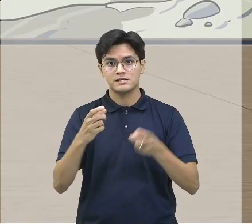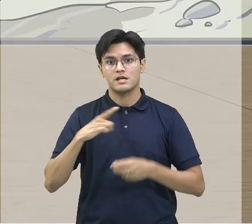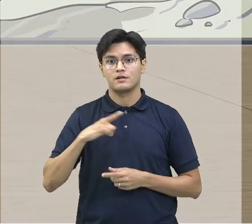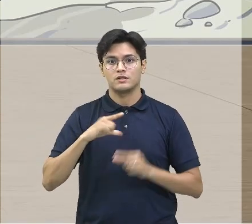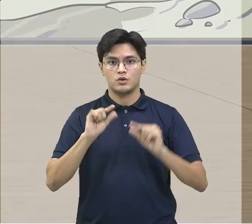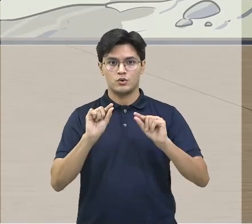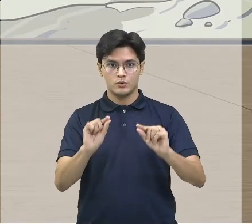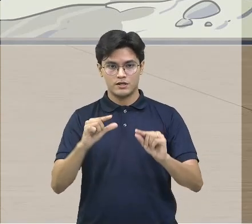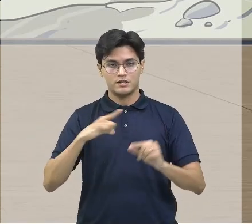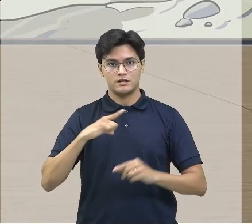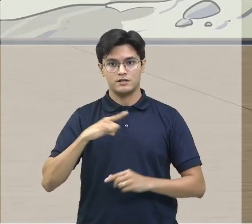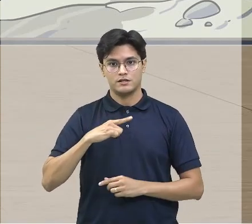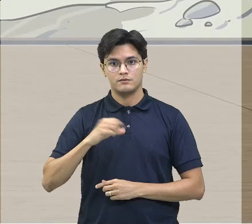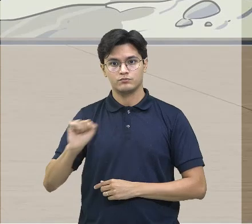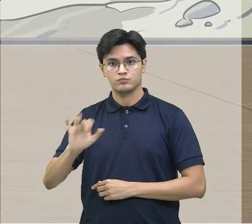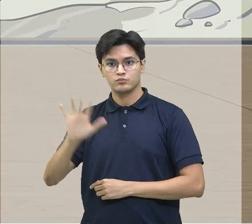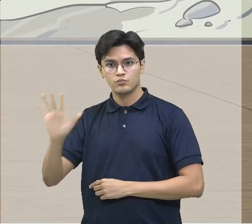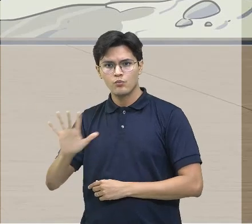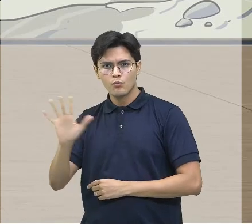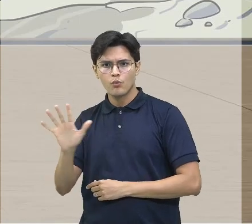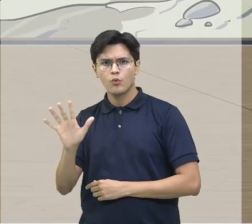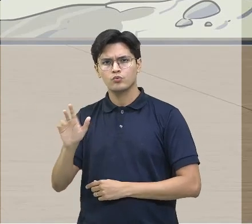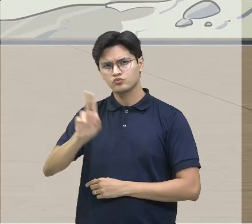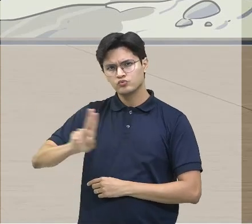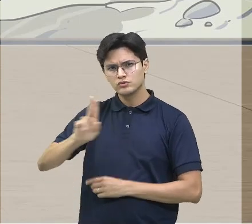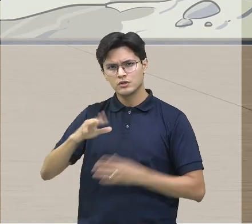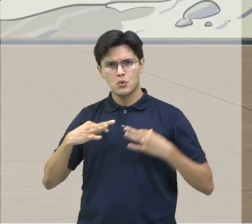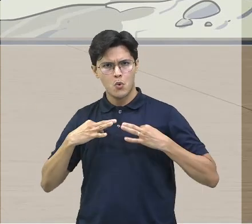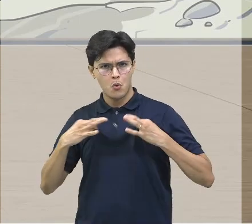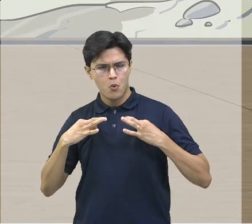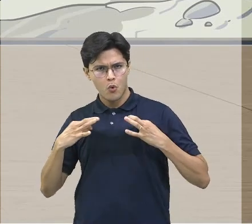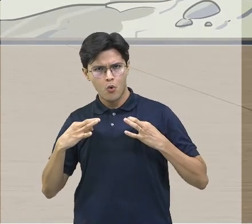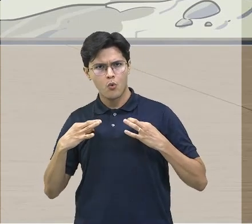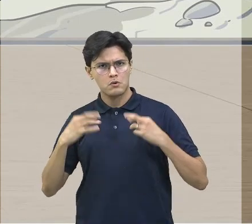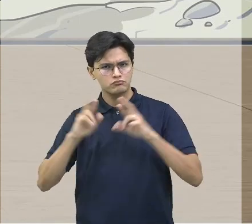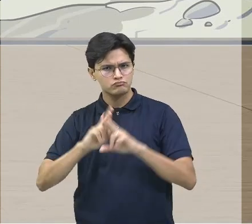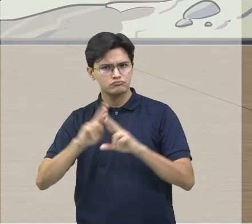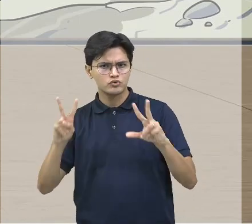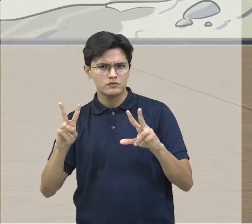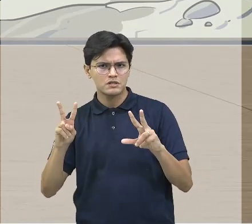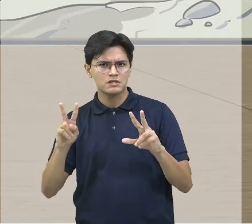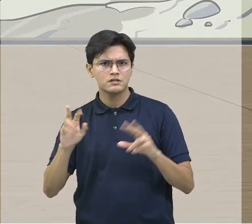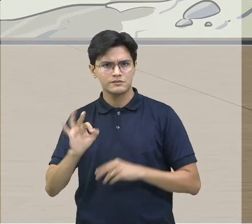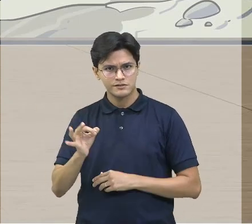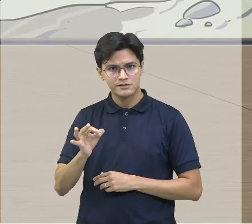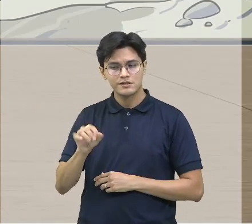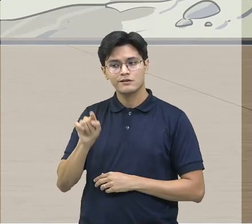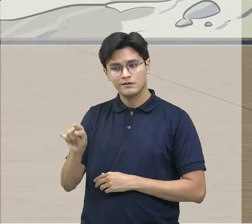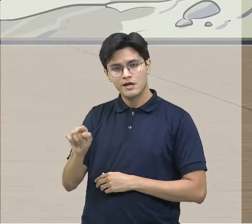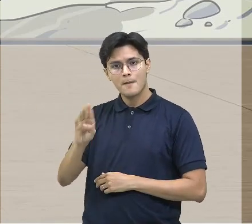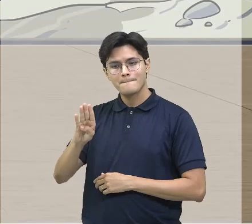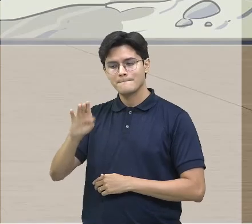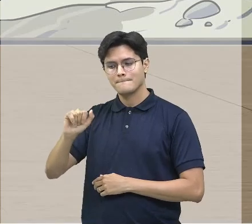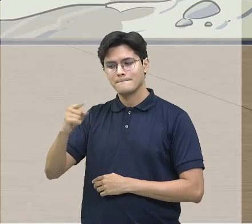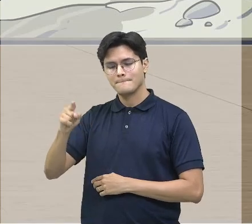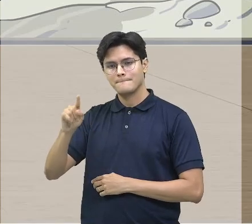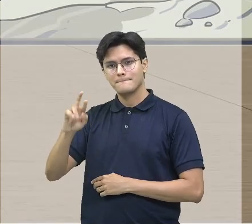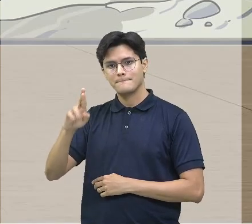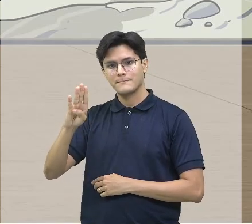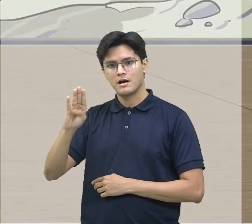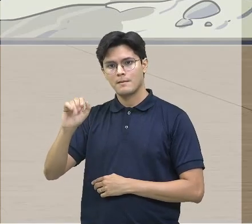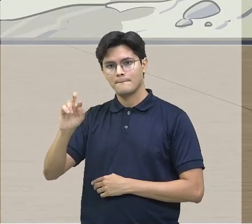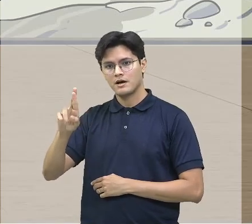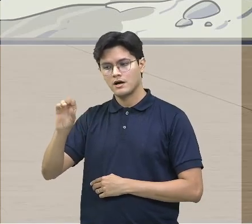com escudos e umas roupas diferentes, né? Então de um lado nós temos o quê? Os povos chamados de bárbaros, os povos